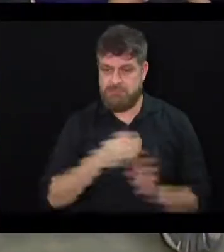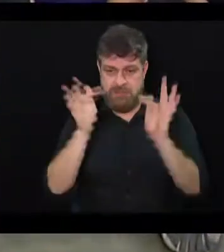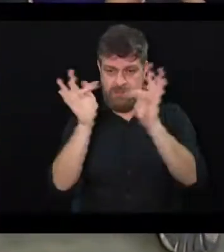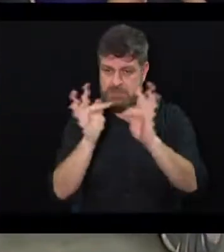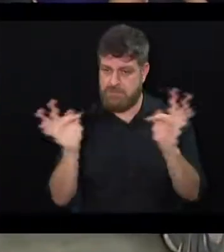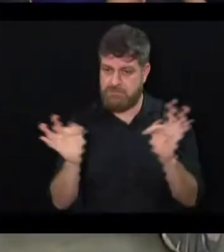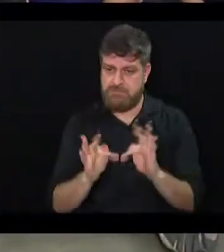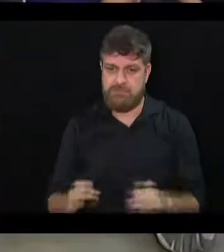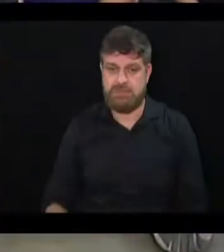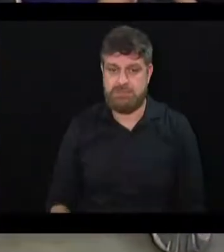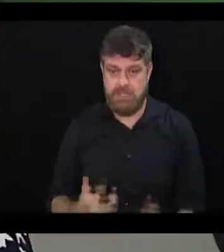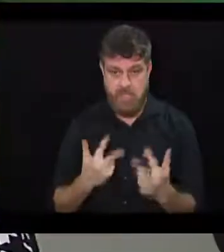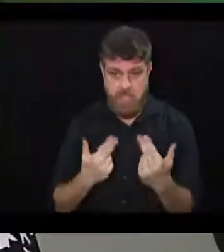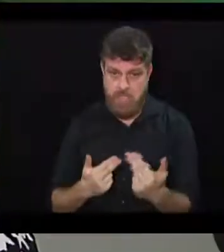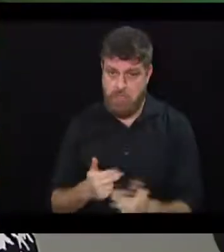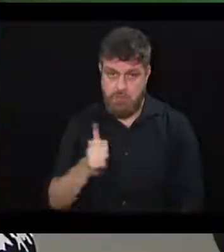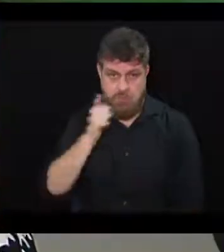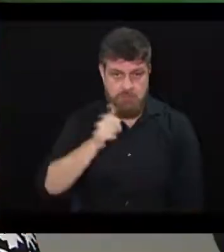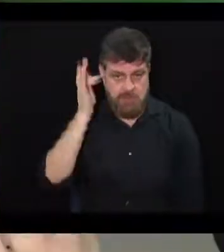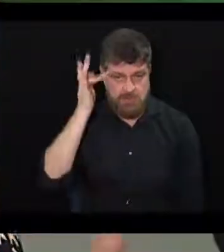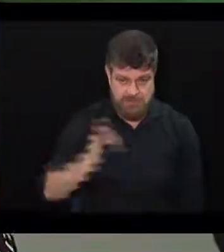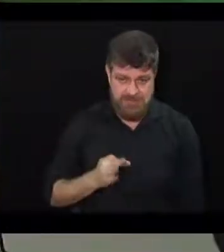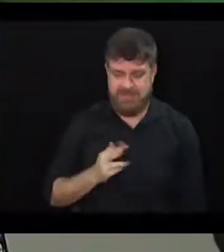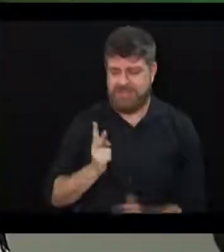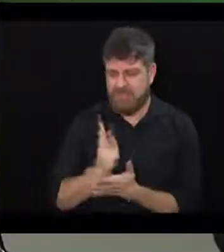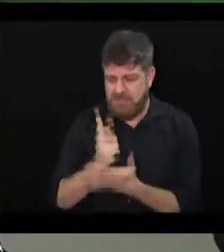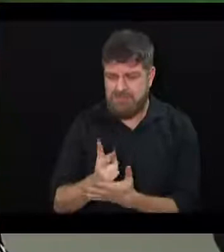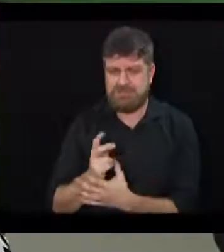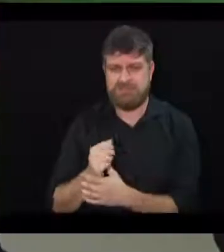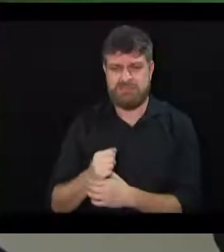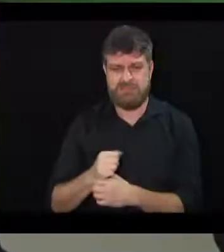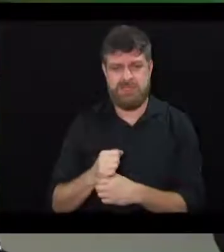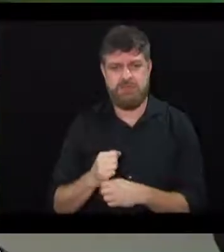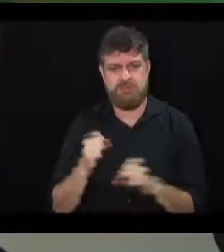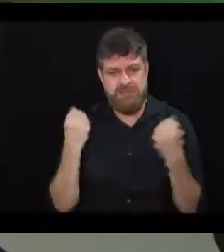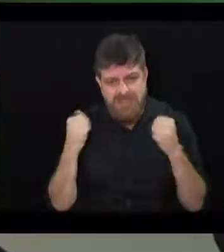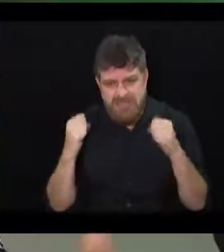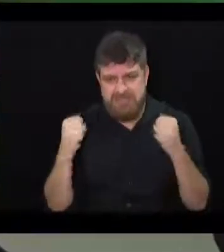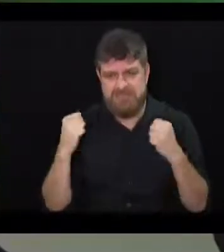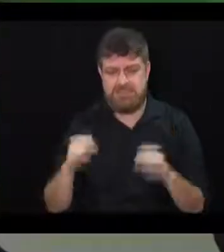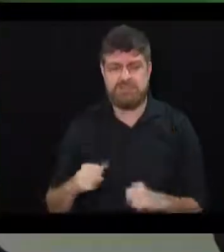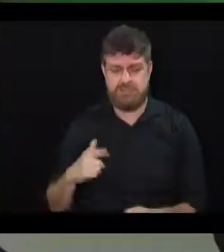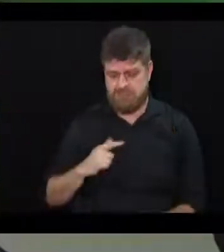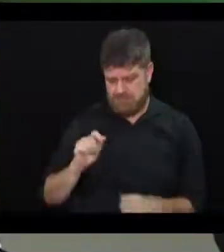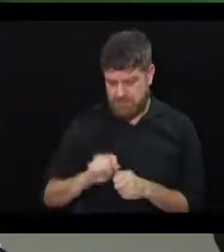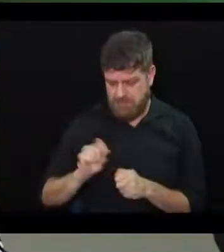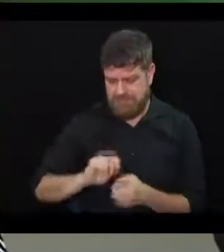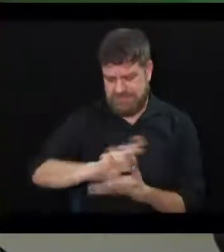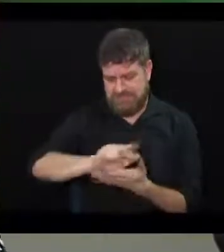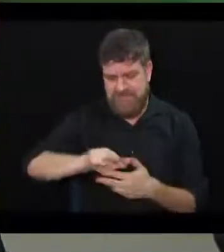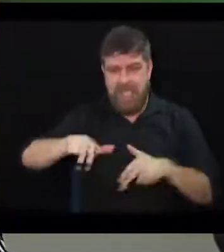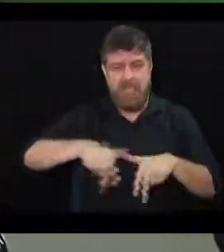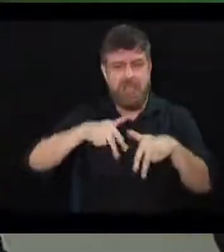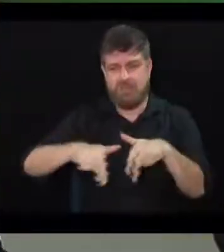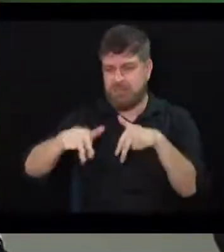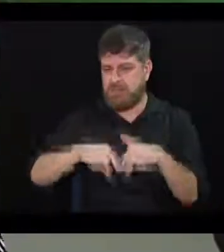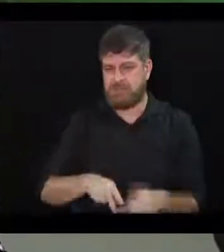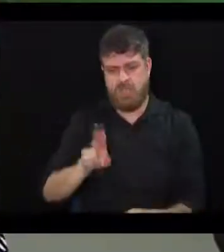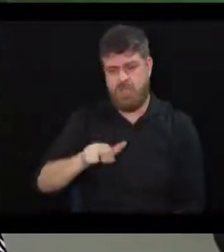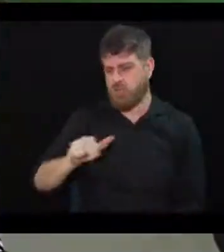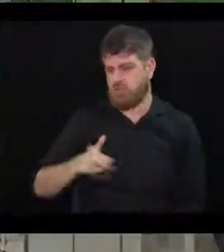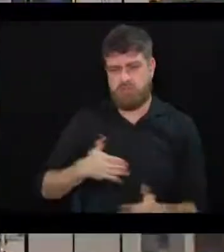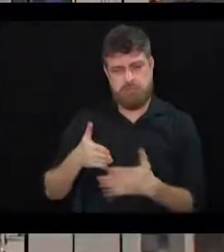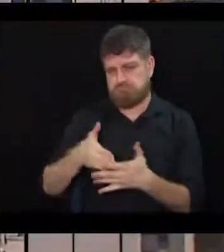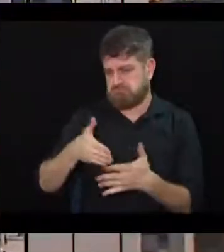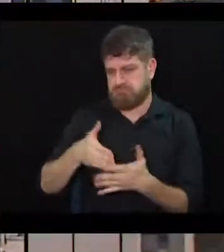do jeito que a Fernanda faz. Eu sempre fiz exercício físico, desde nova, sempre fiz vários tipos de dança, nunca foi uma